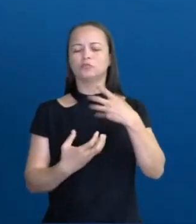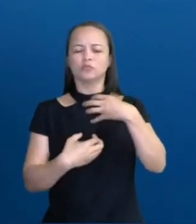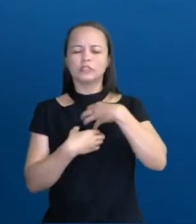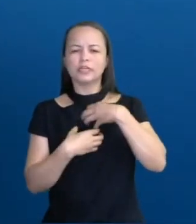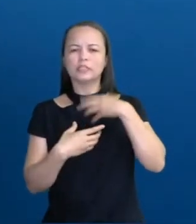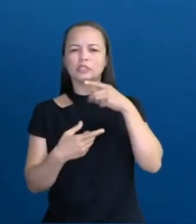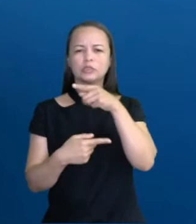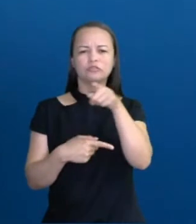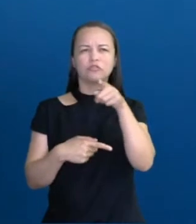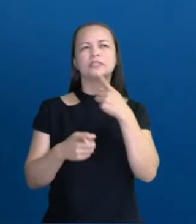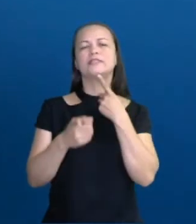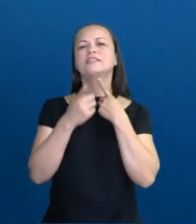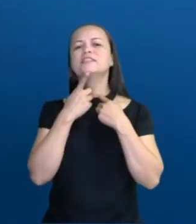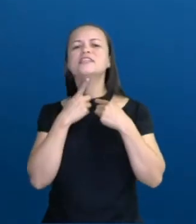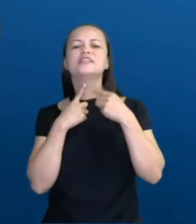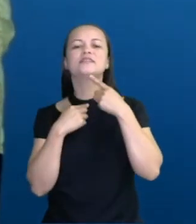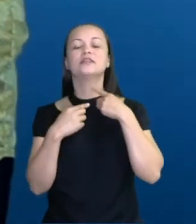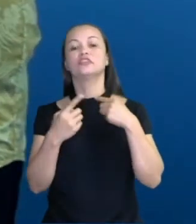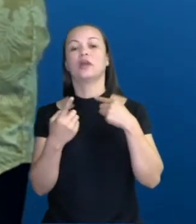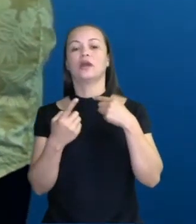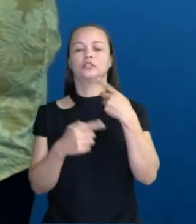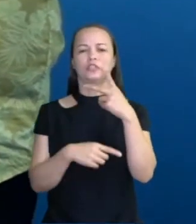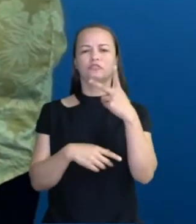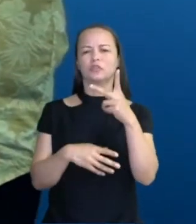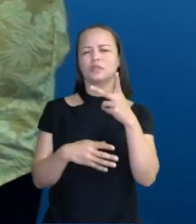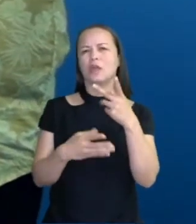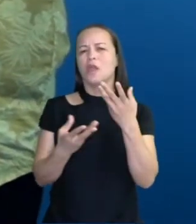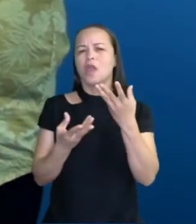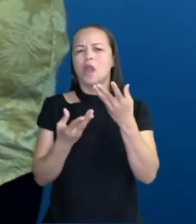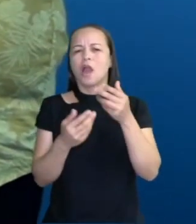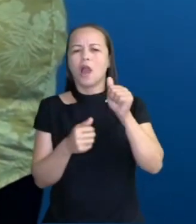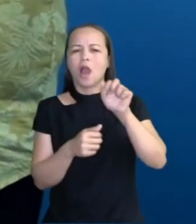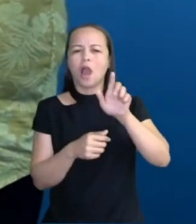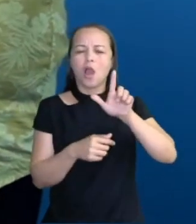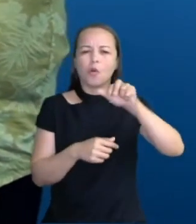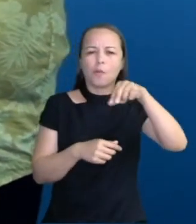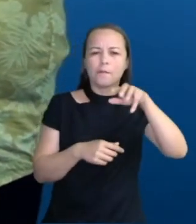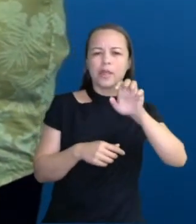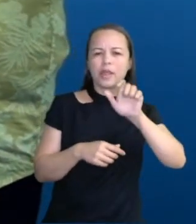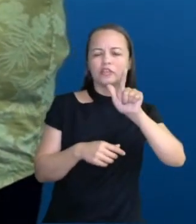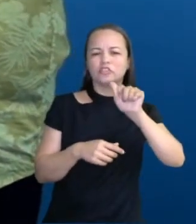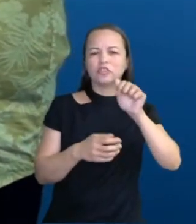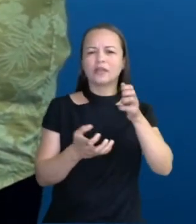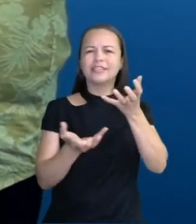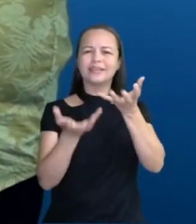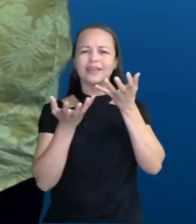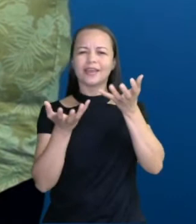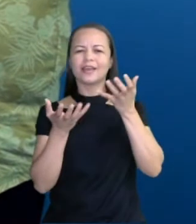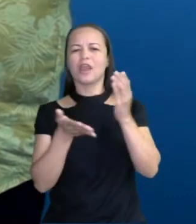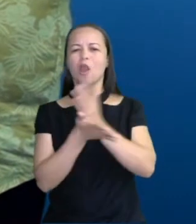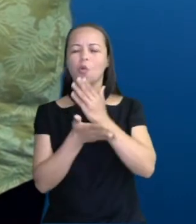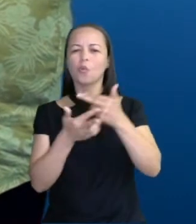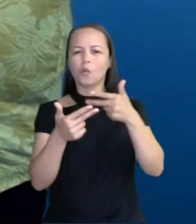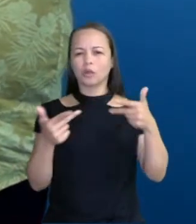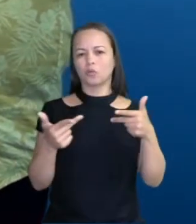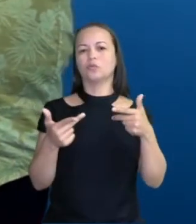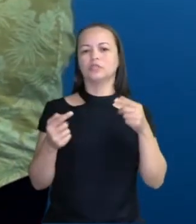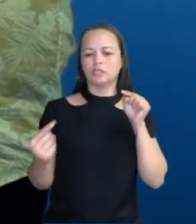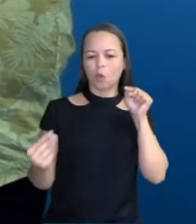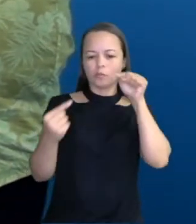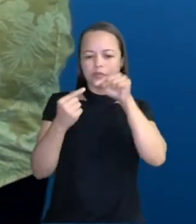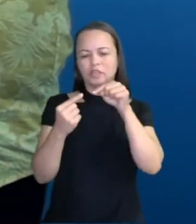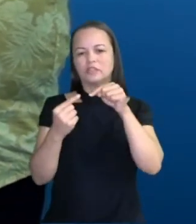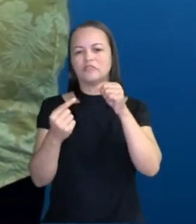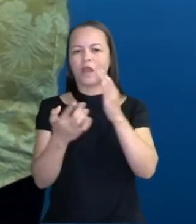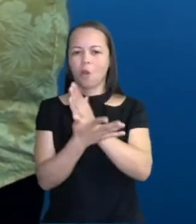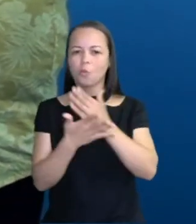de você desejar de você almejar de você querer algo de você objetivar algo